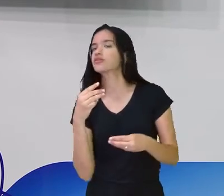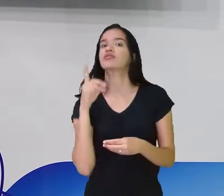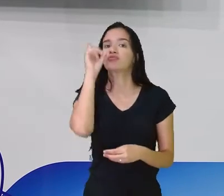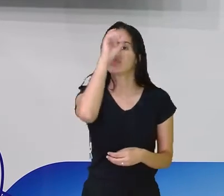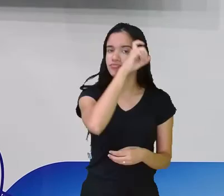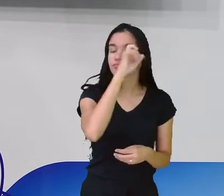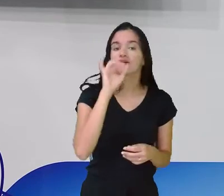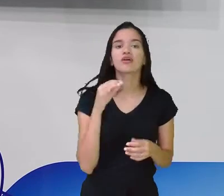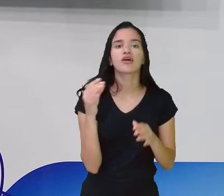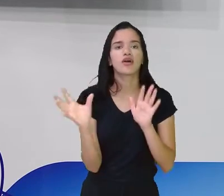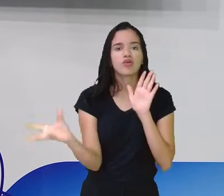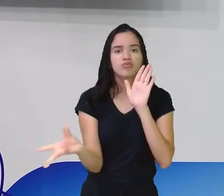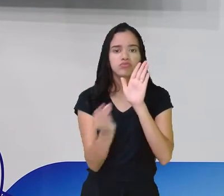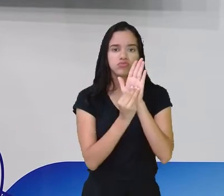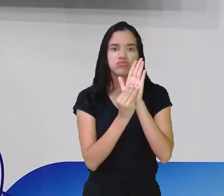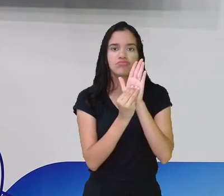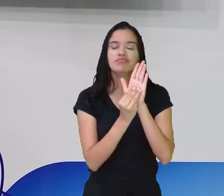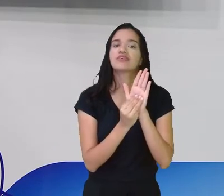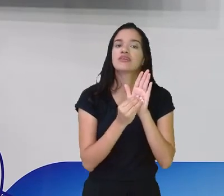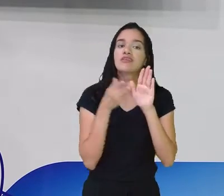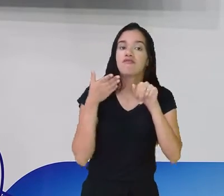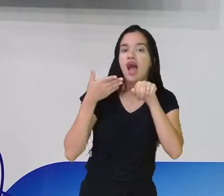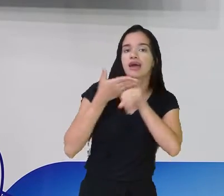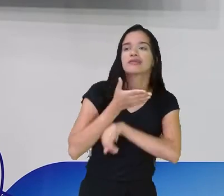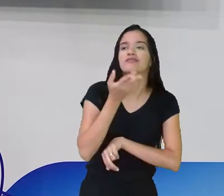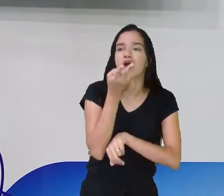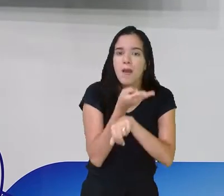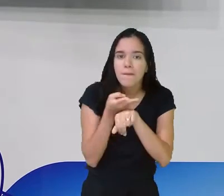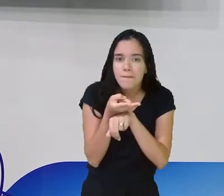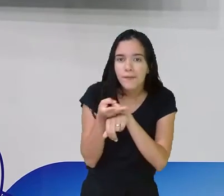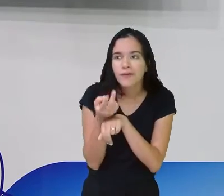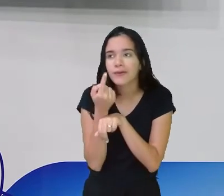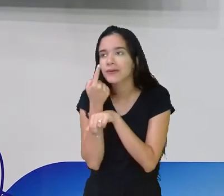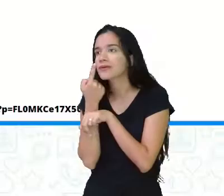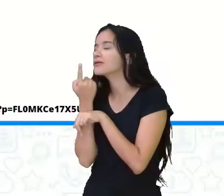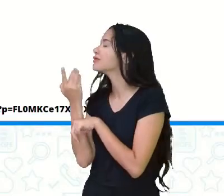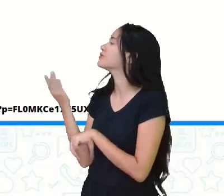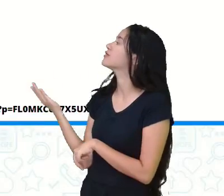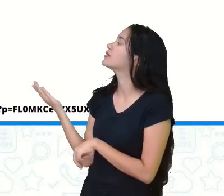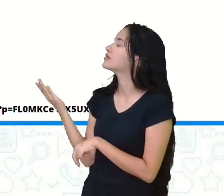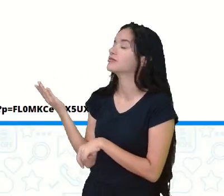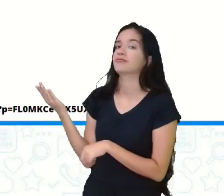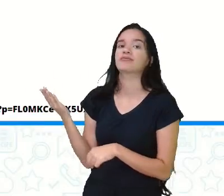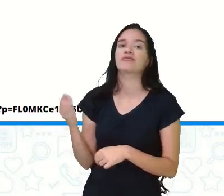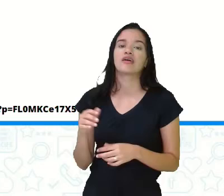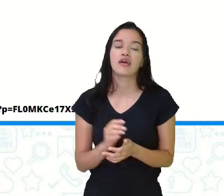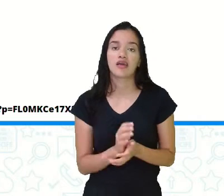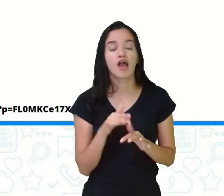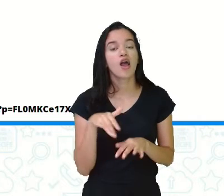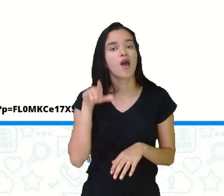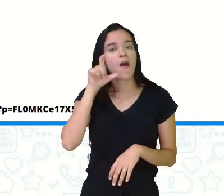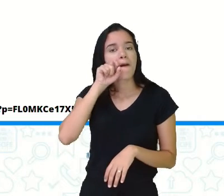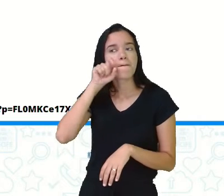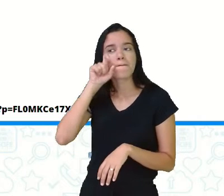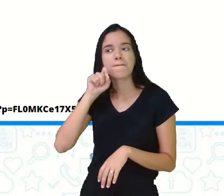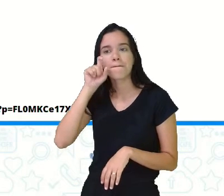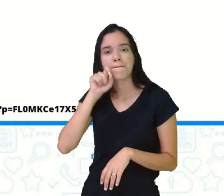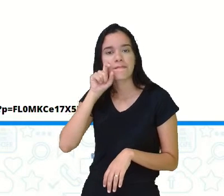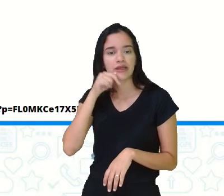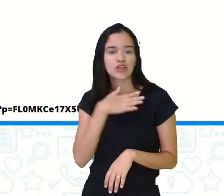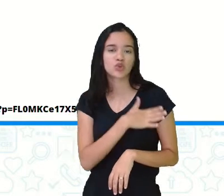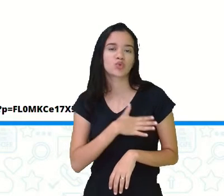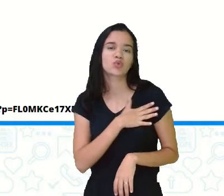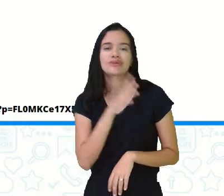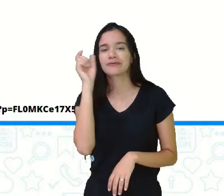dificuldade. Colocou o login, você vai acessar e vai procurar esse livro aqui, ó. Essa é a capa do livro, O Papagaio que não gostava